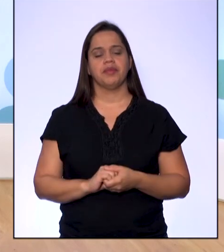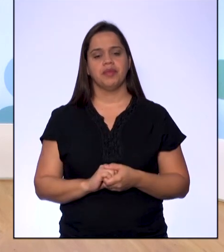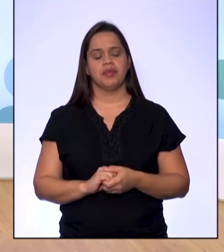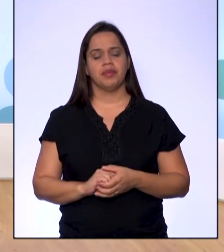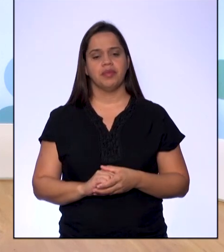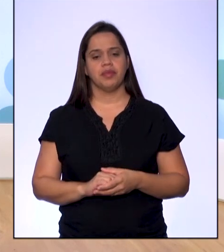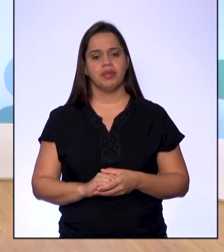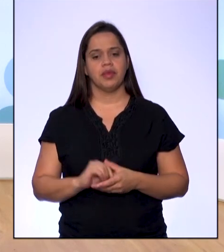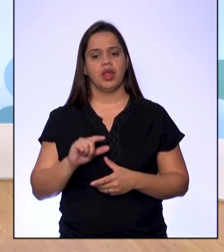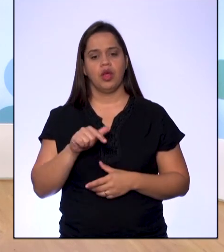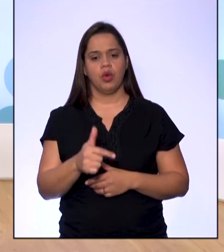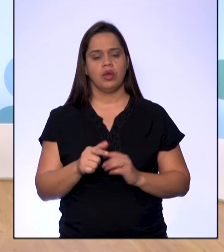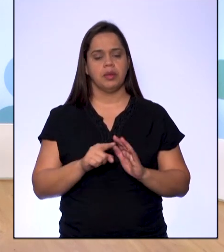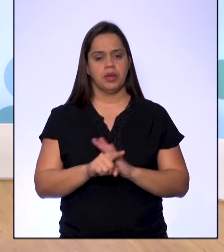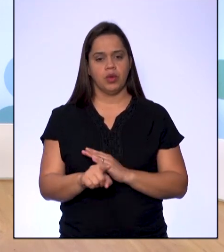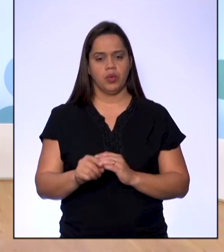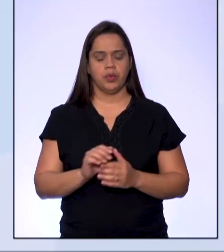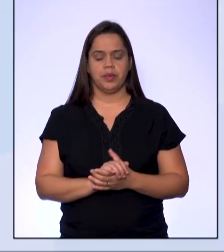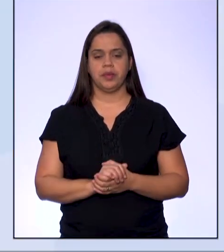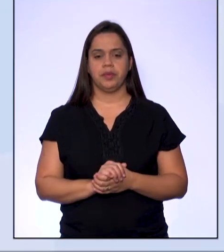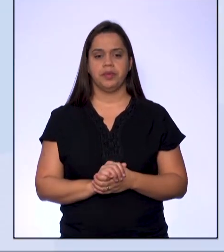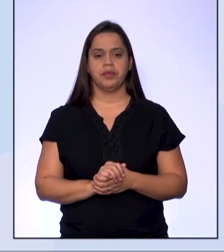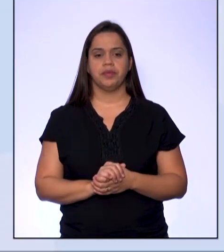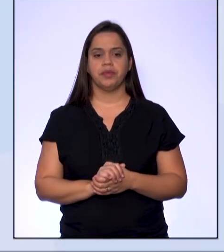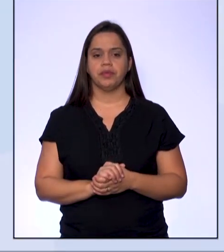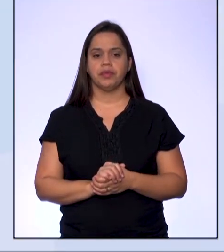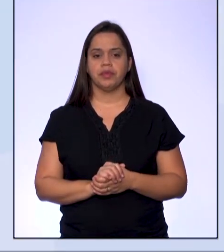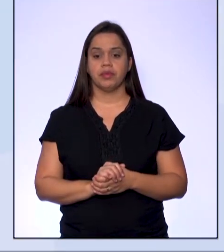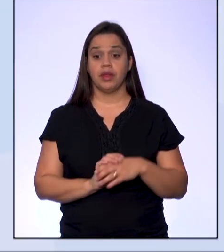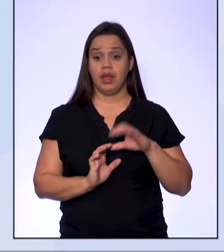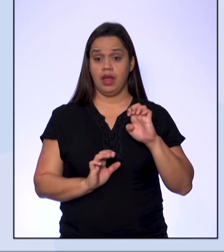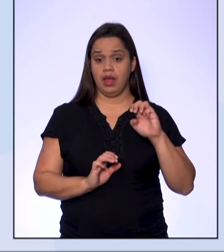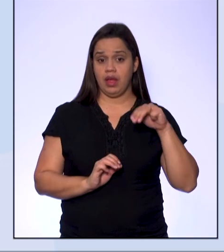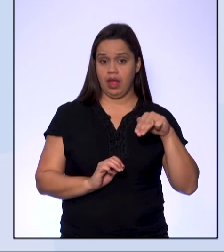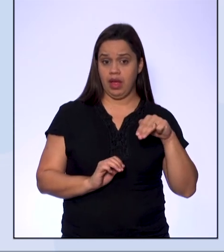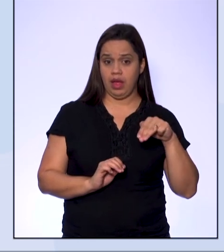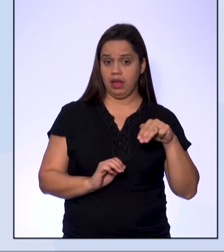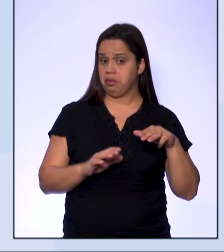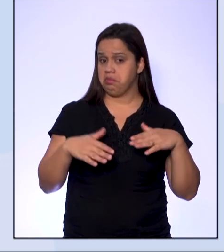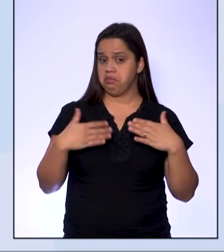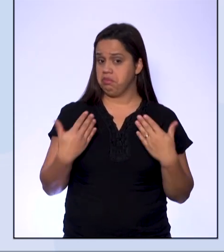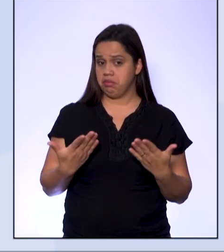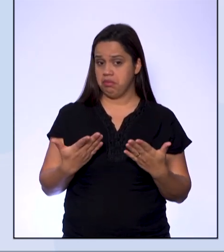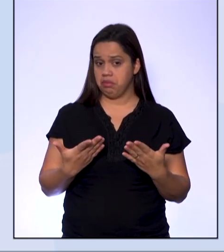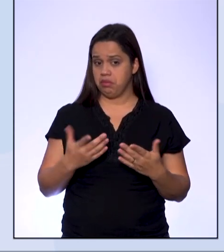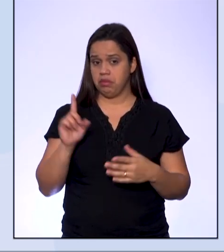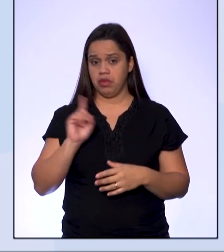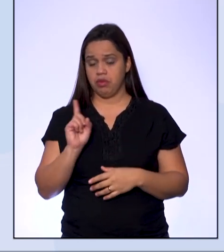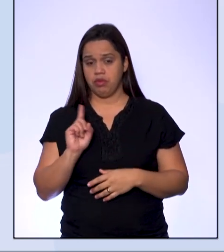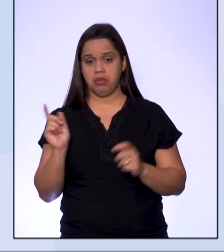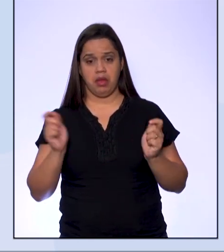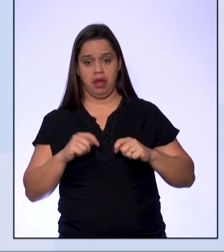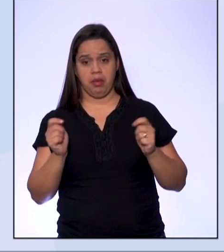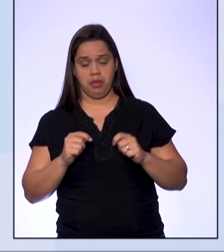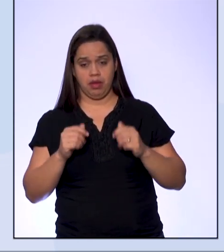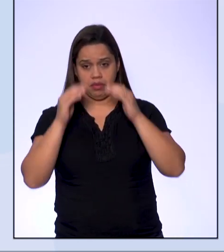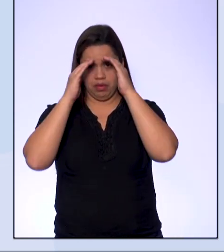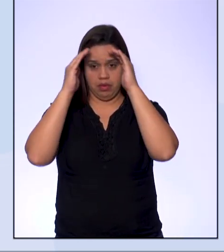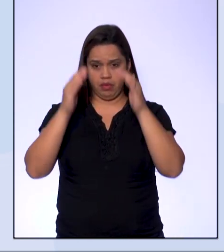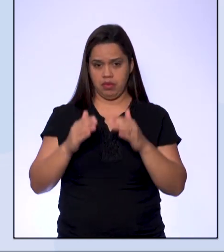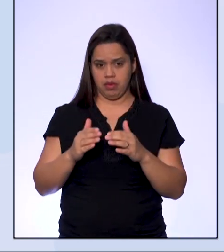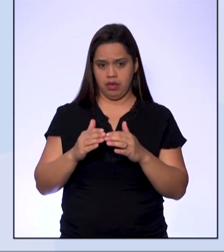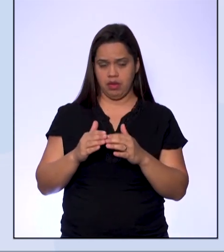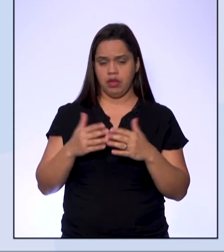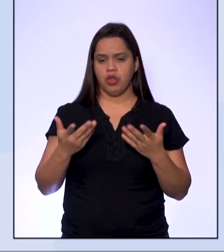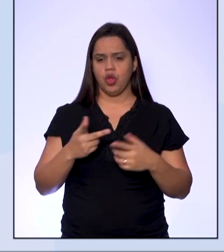próxima questão. Pois não somos capazes de respeitá-las, o pronome las refere-se. Vamos